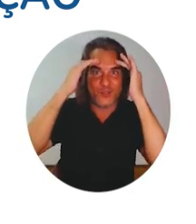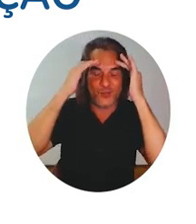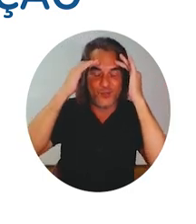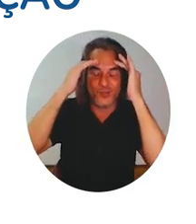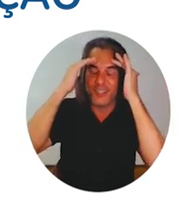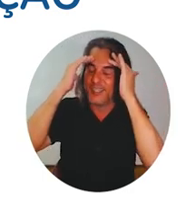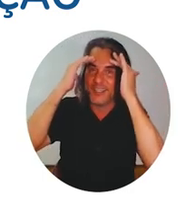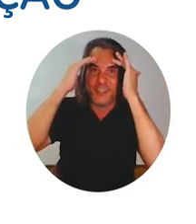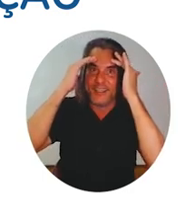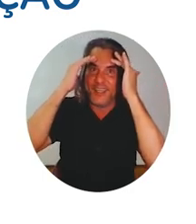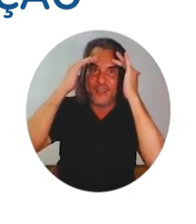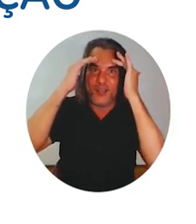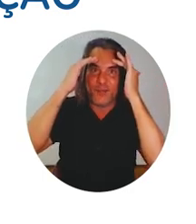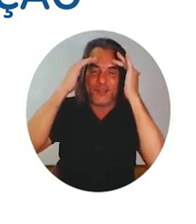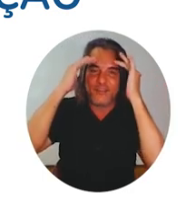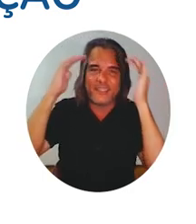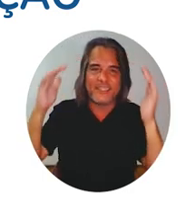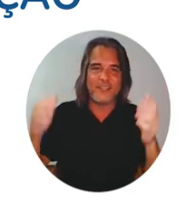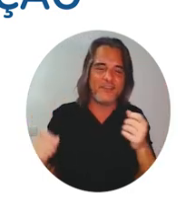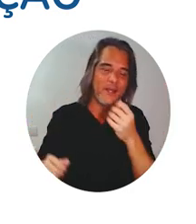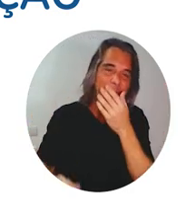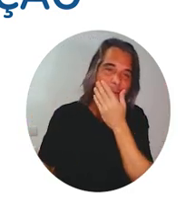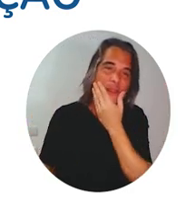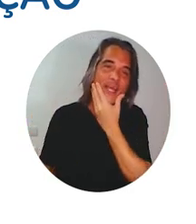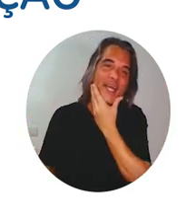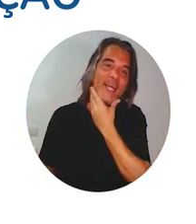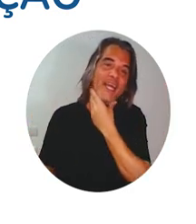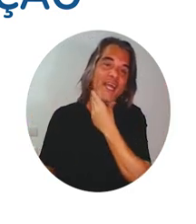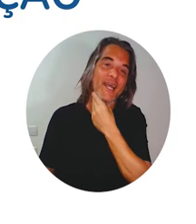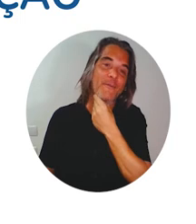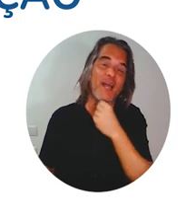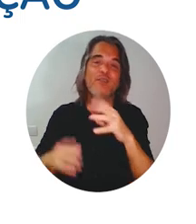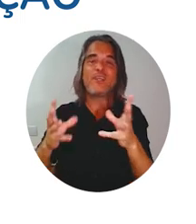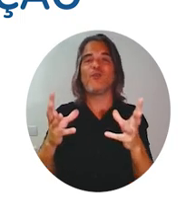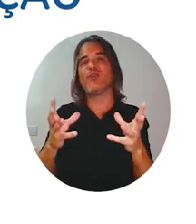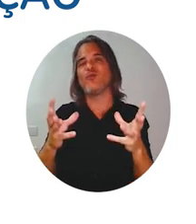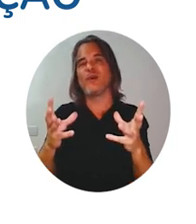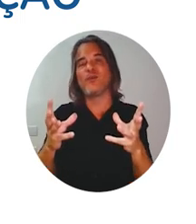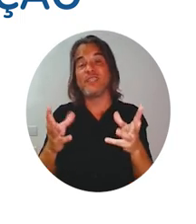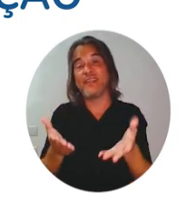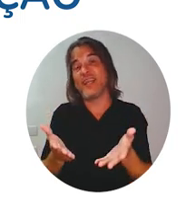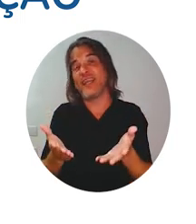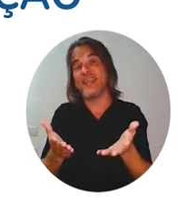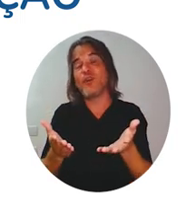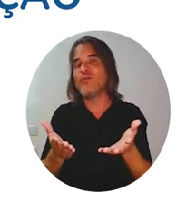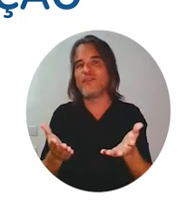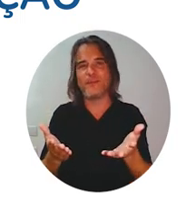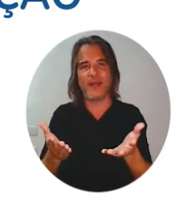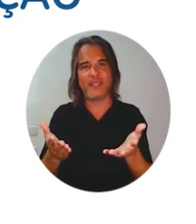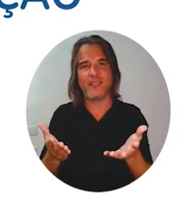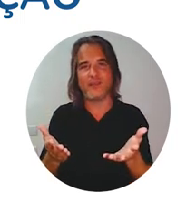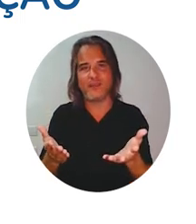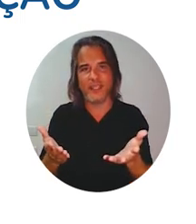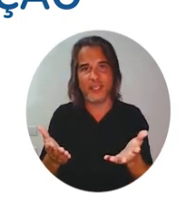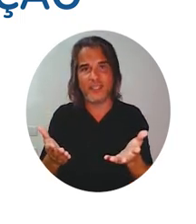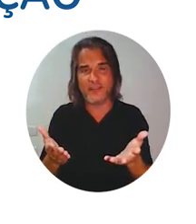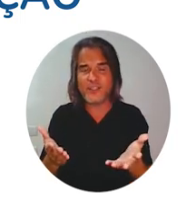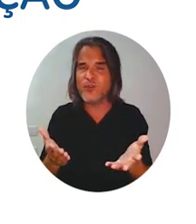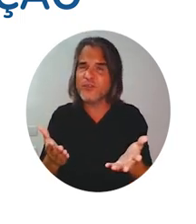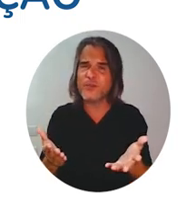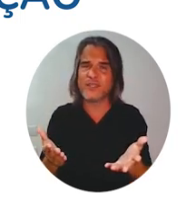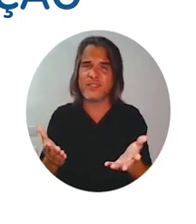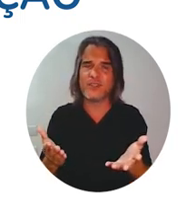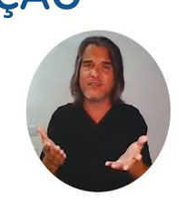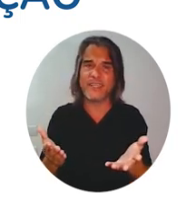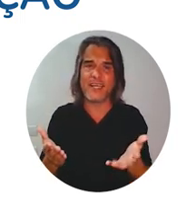dessa pessoa, não tem mais o que fazer, enfim. Aí você encontra alguma coisa, você vai querer confirmar aquilo. Né? Nessa fase